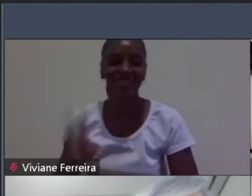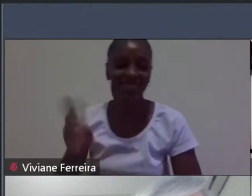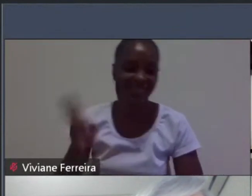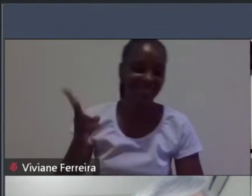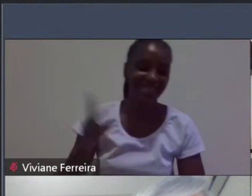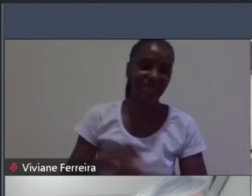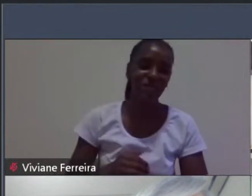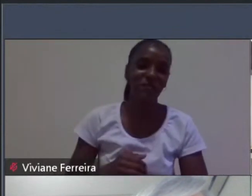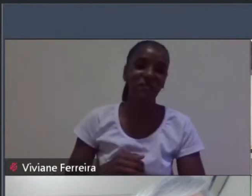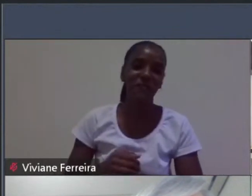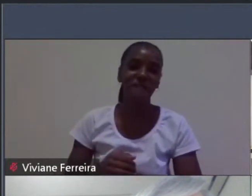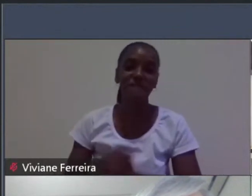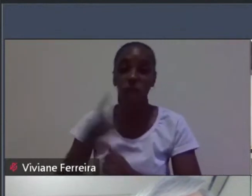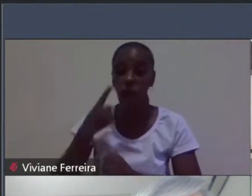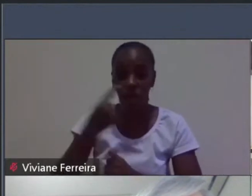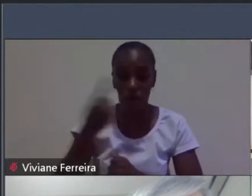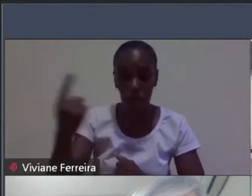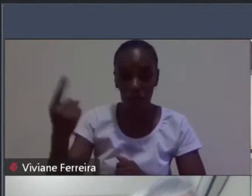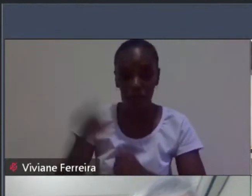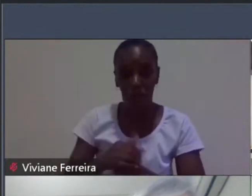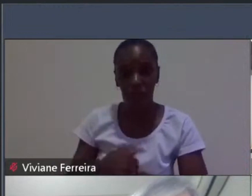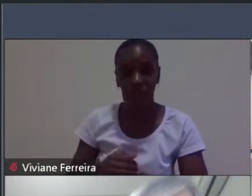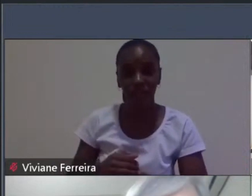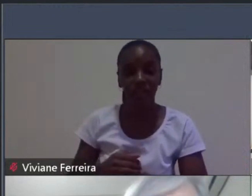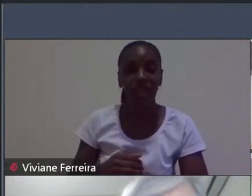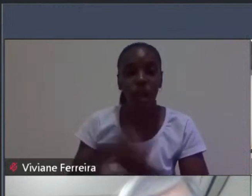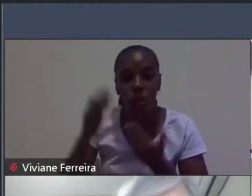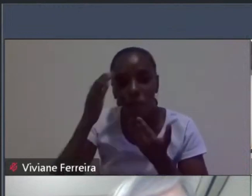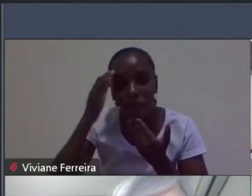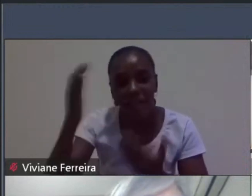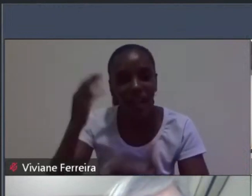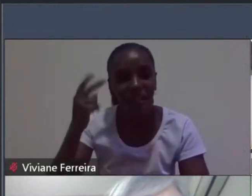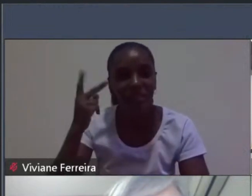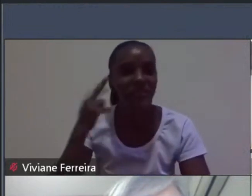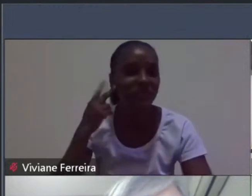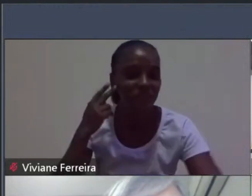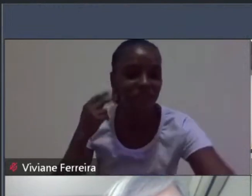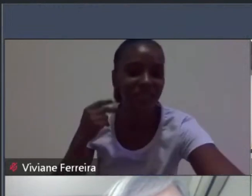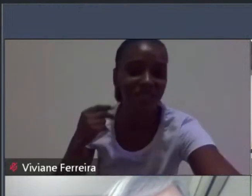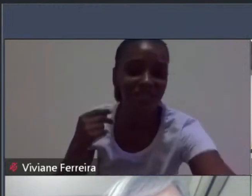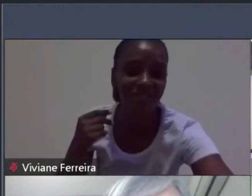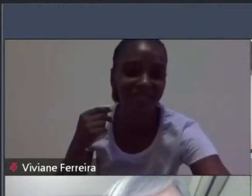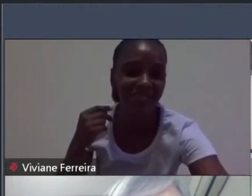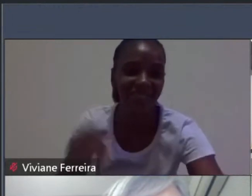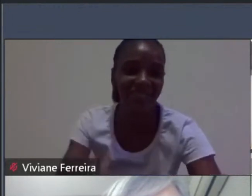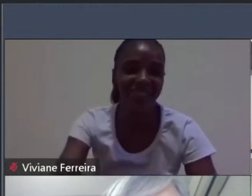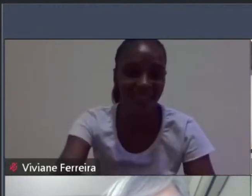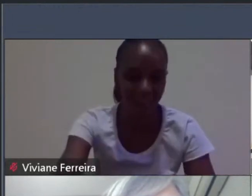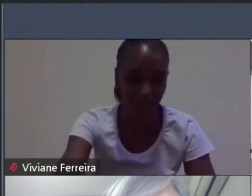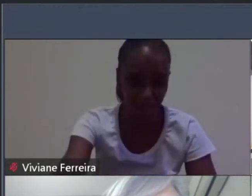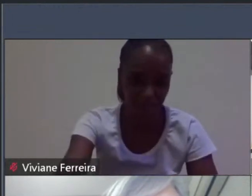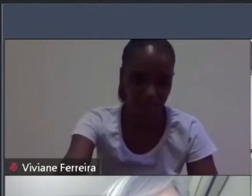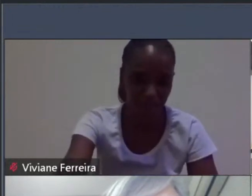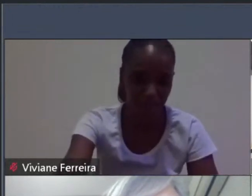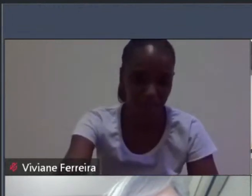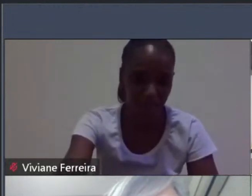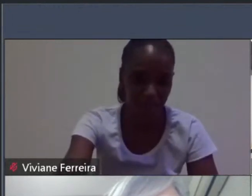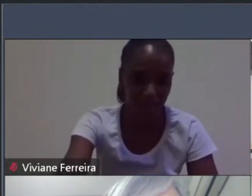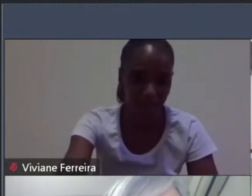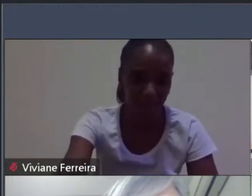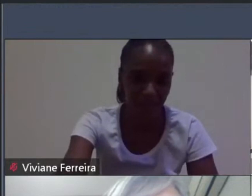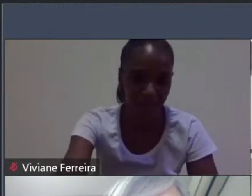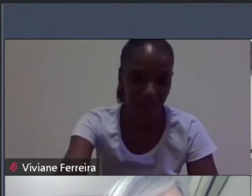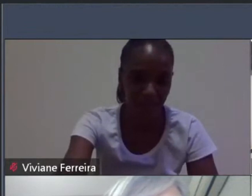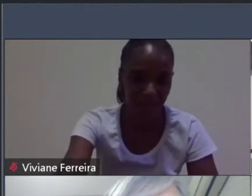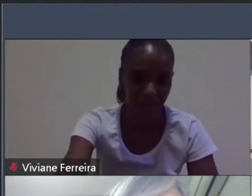vendo? Então, obrigado, Vivi. Muito obrigado mesmo pela disposição, pelo conhecimento, pela